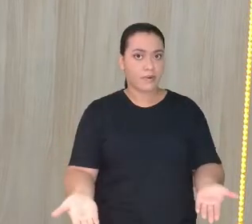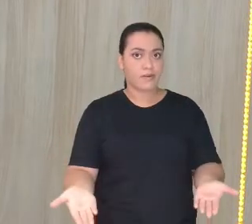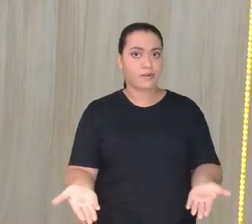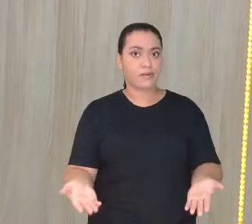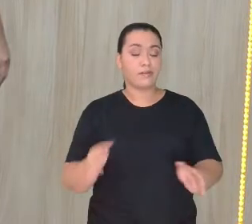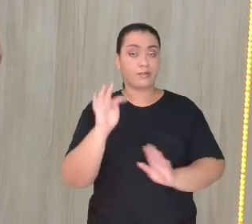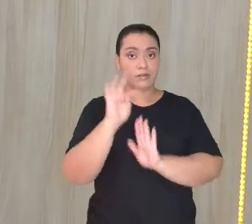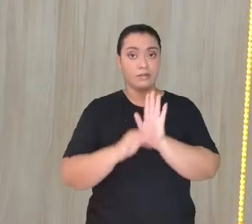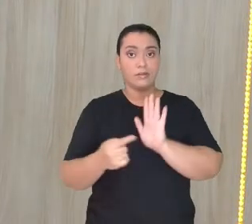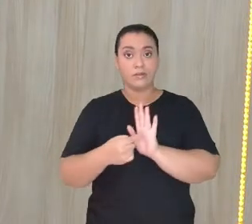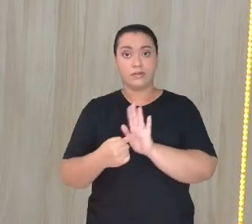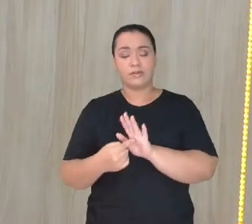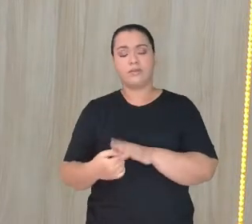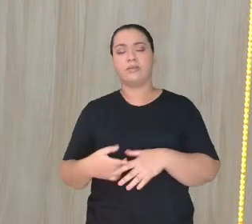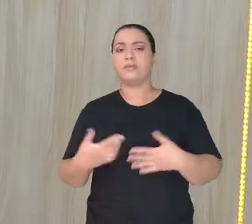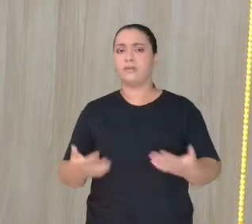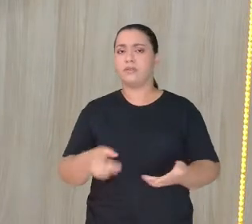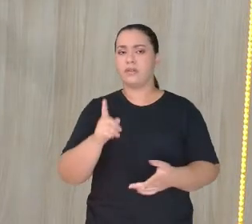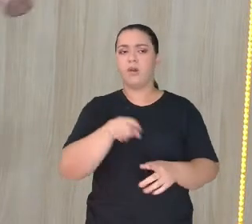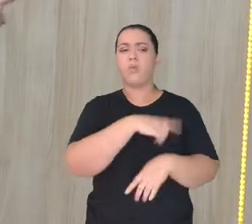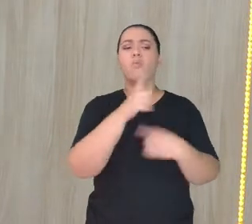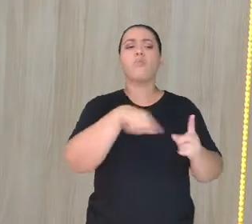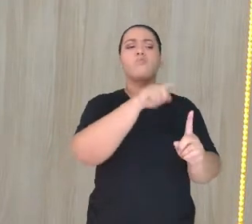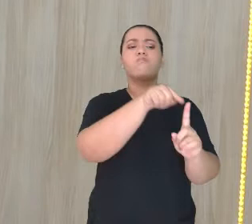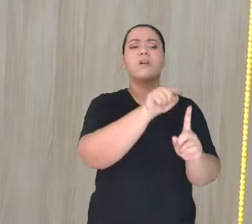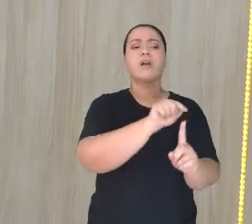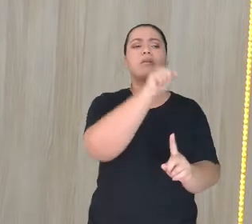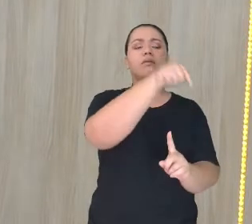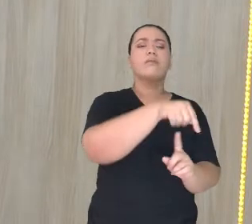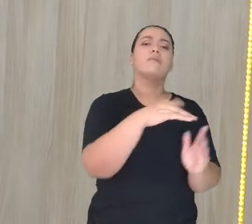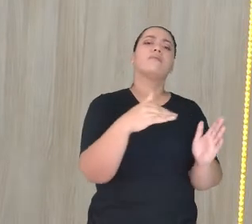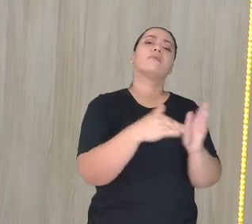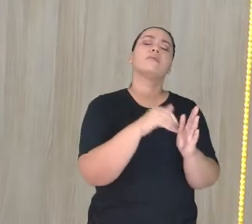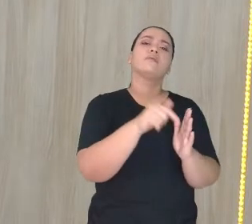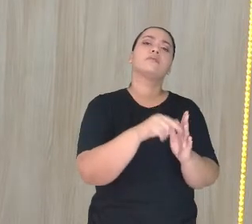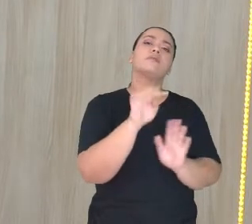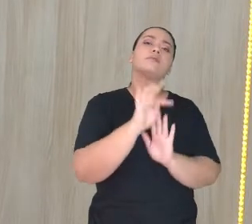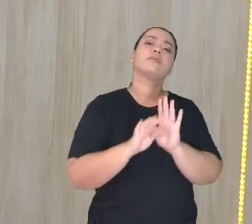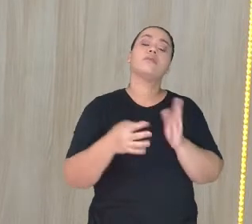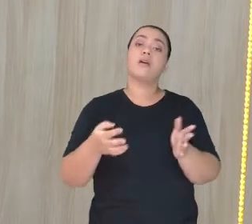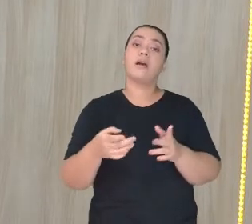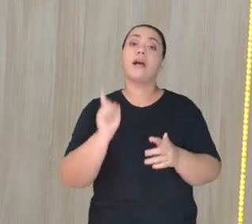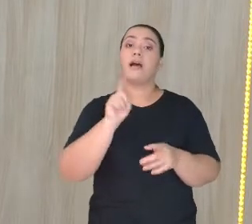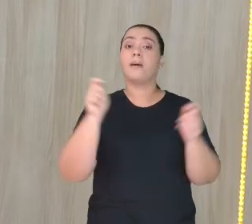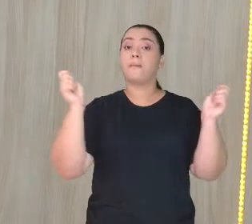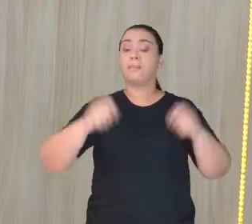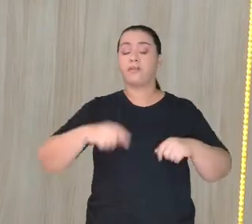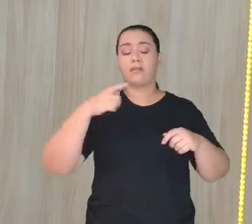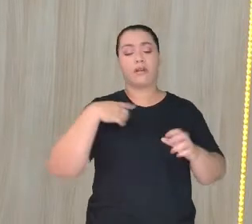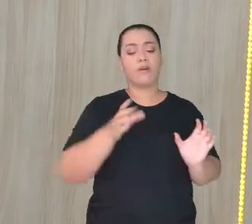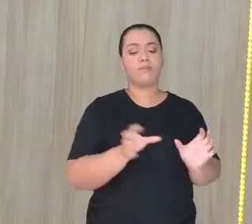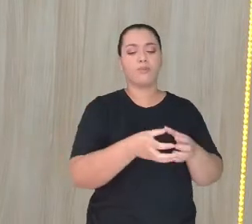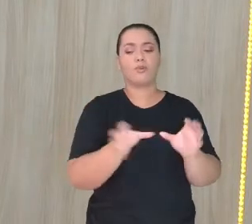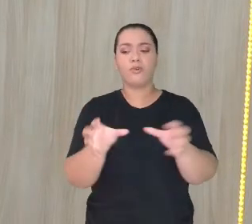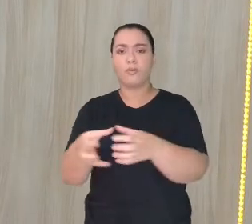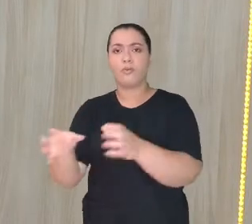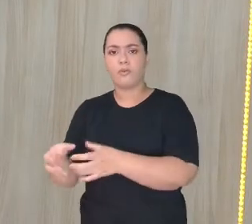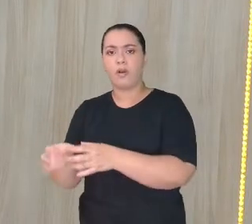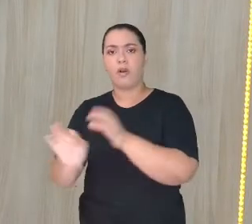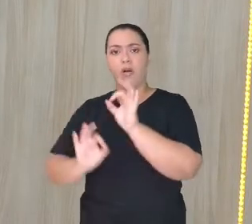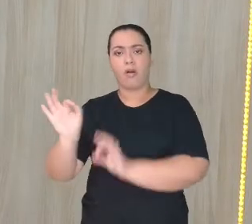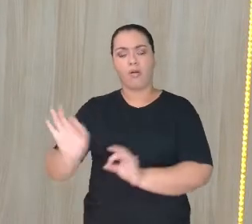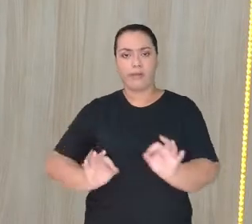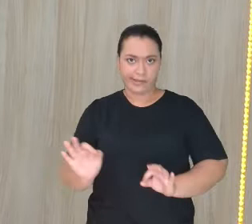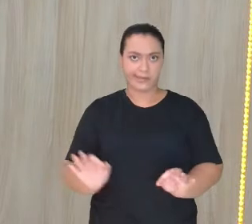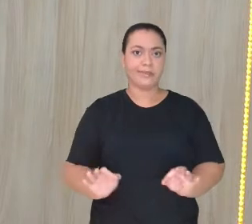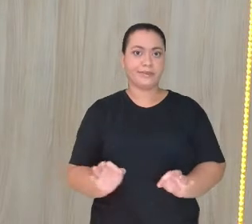do texto. Essa questão da finalidade, inclusive, permite que a gente agrupe os gêneros textuais em ordens.